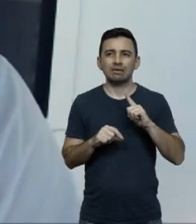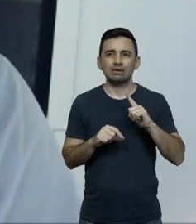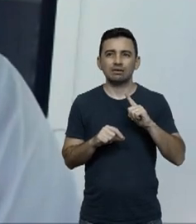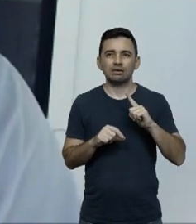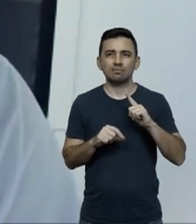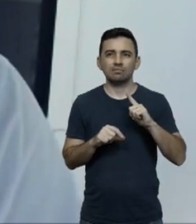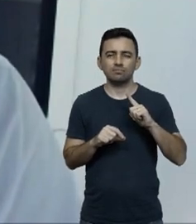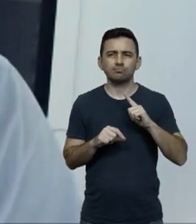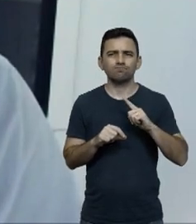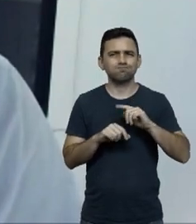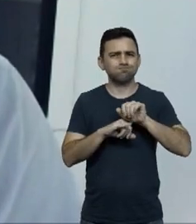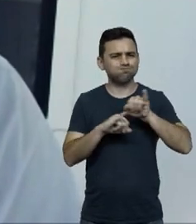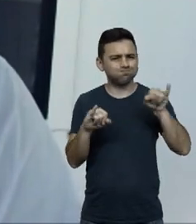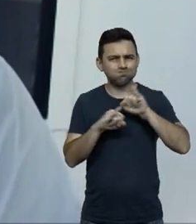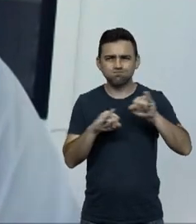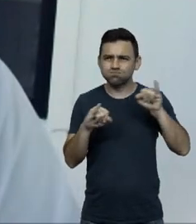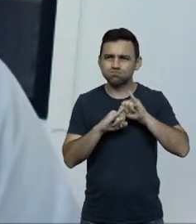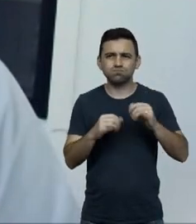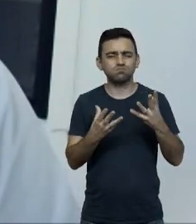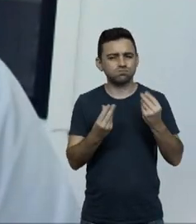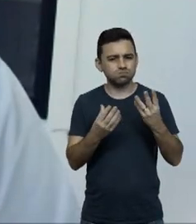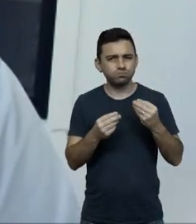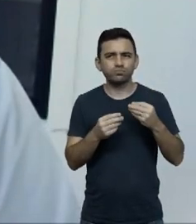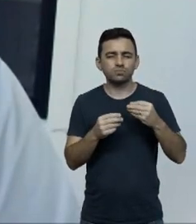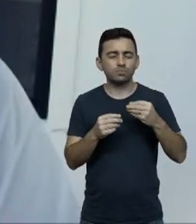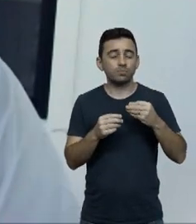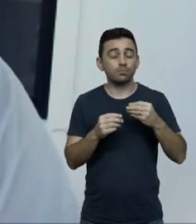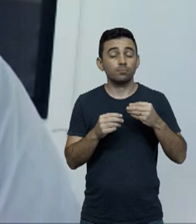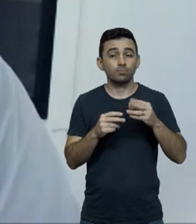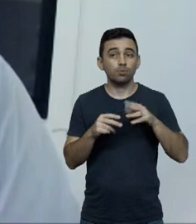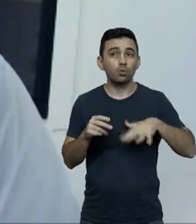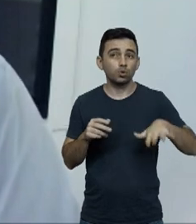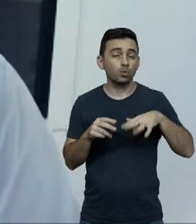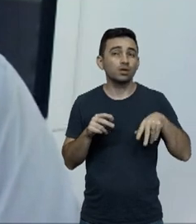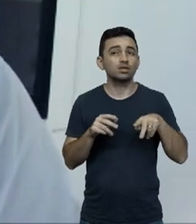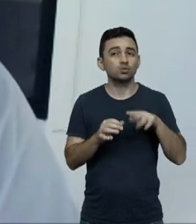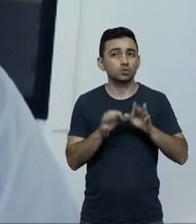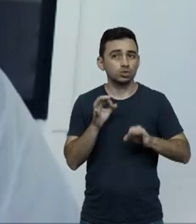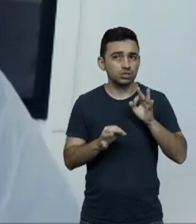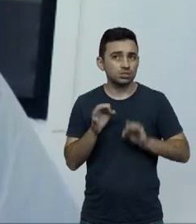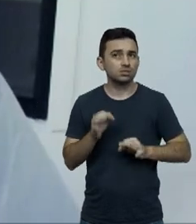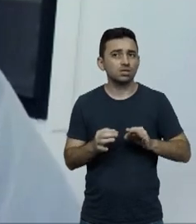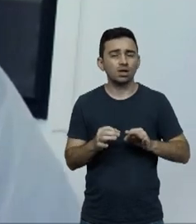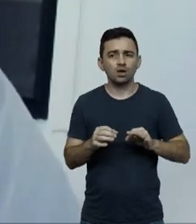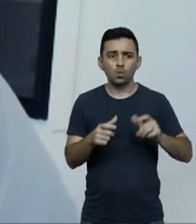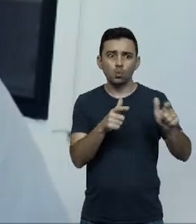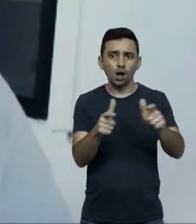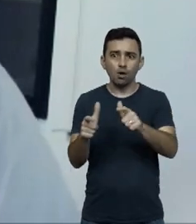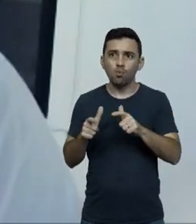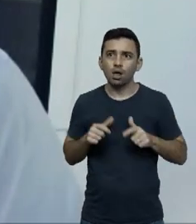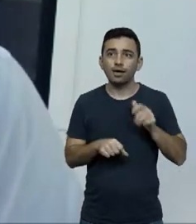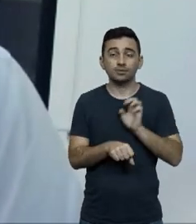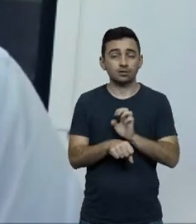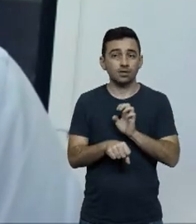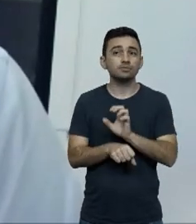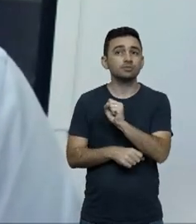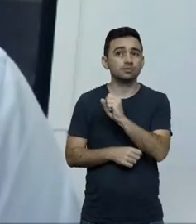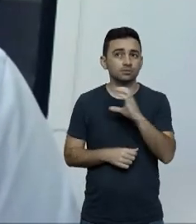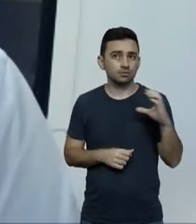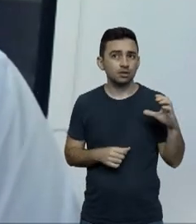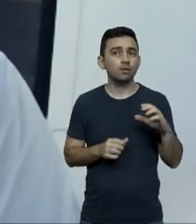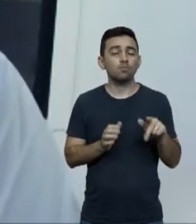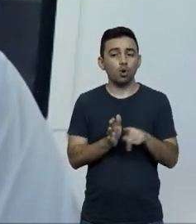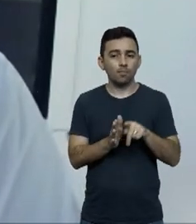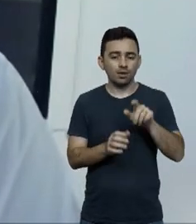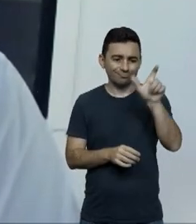denúncias chegaram a promotoria de Justiça de o status né Umas encaminhasse diretamente pelo